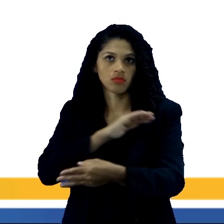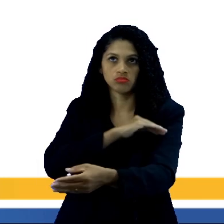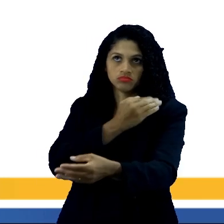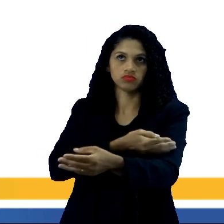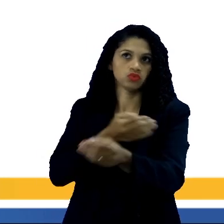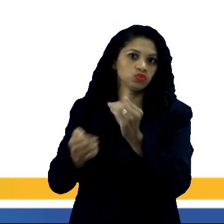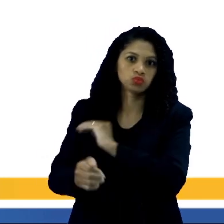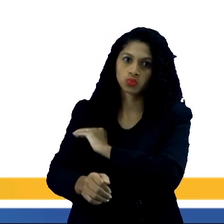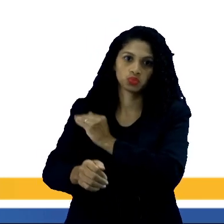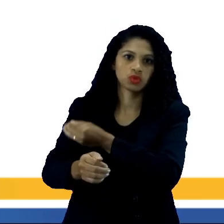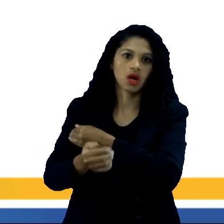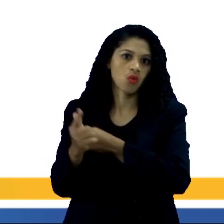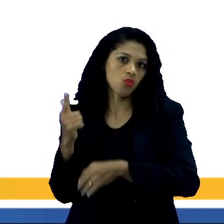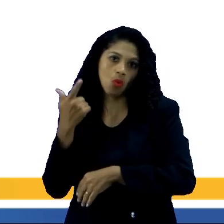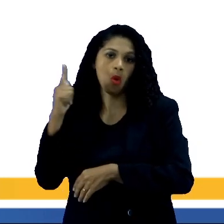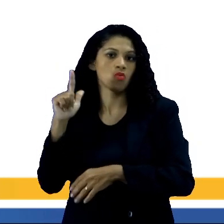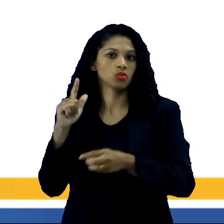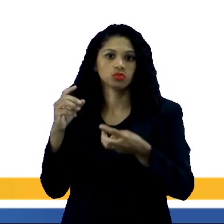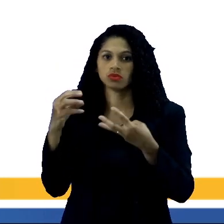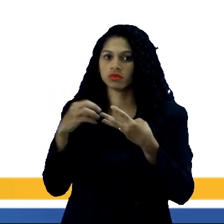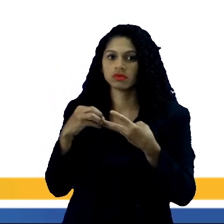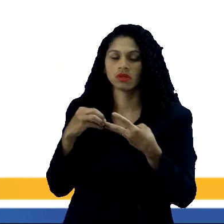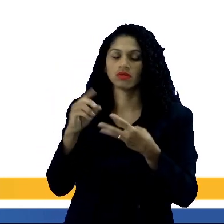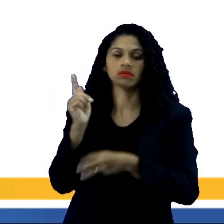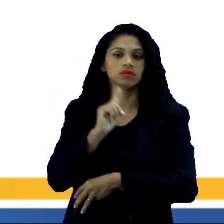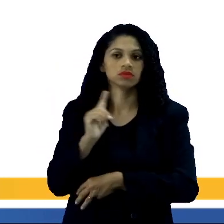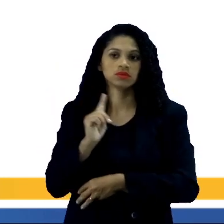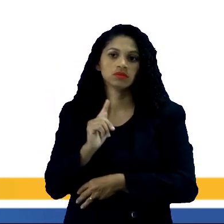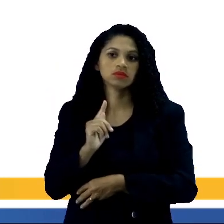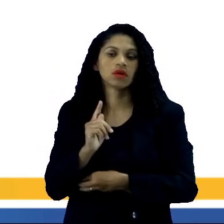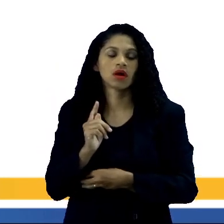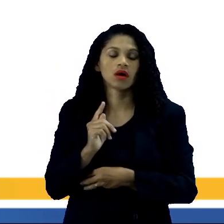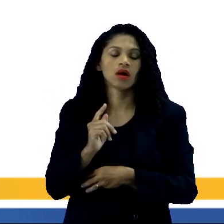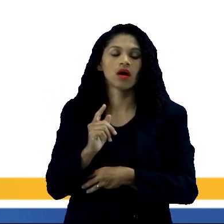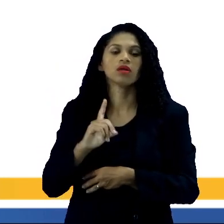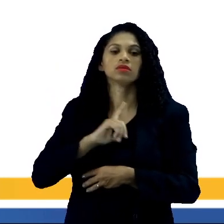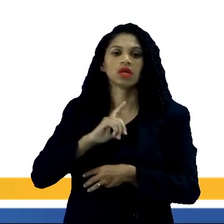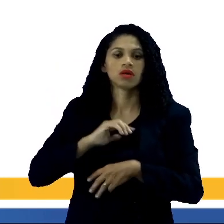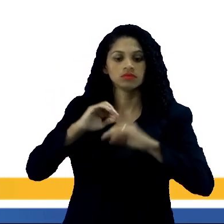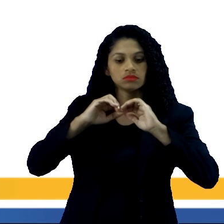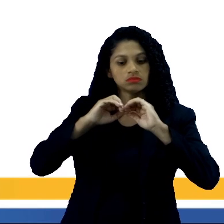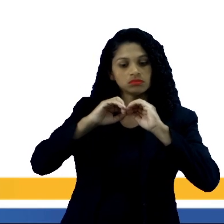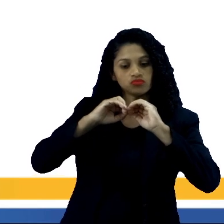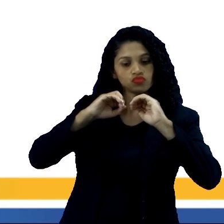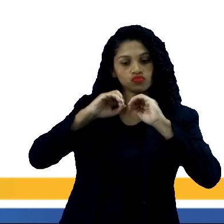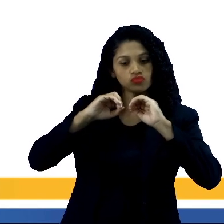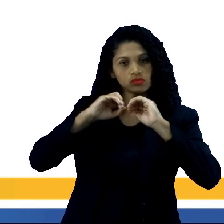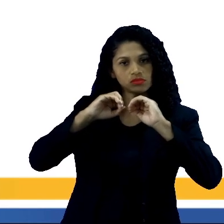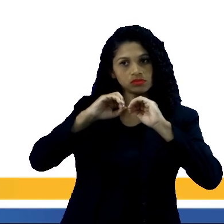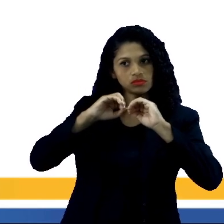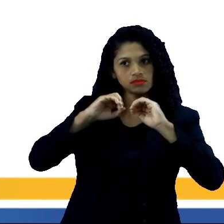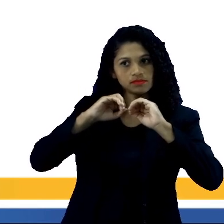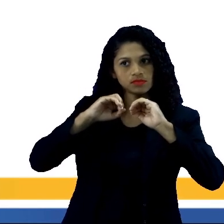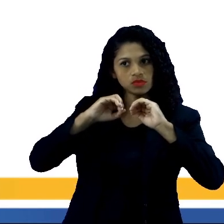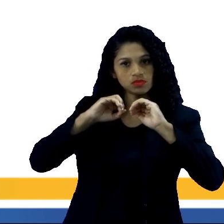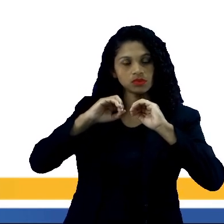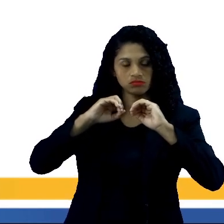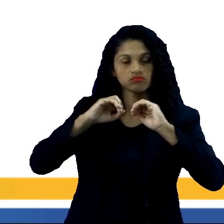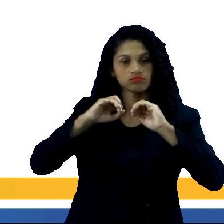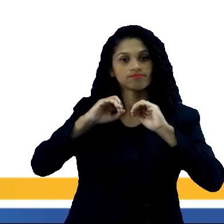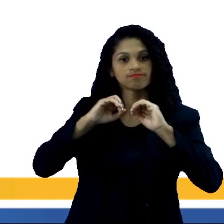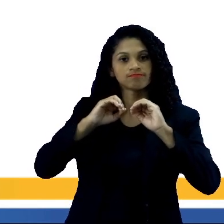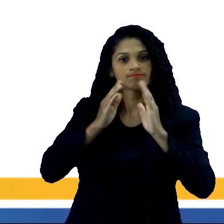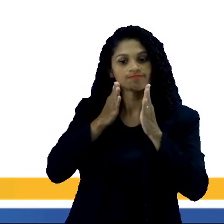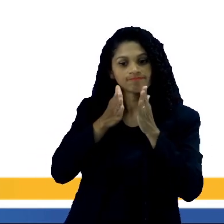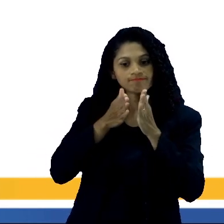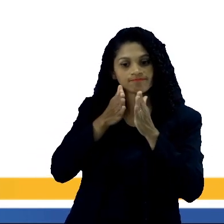Isso quer dizer que existe um espaço entre uma estrutura e outra. E é justamente entre esses espaços que vai acontecer isso que nós chamamos